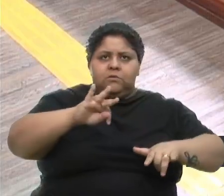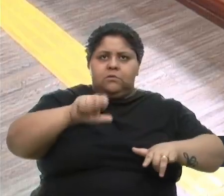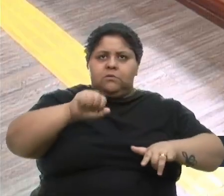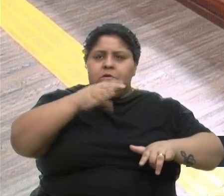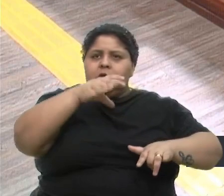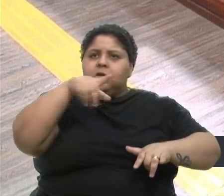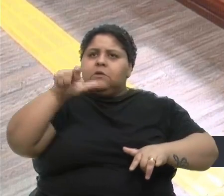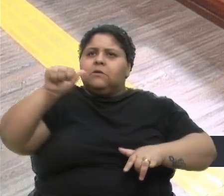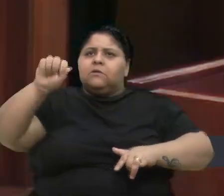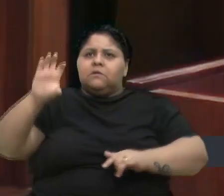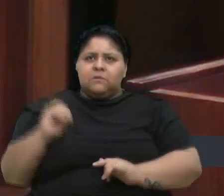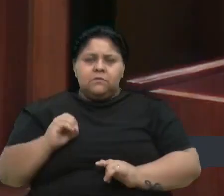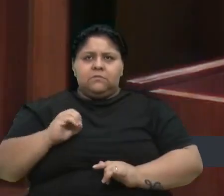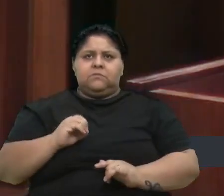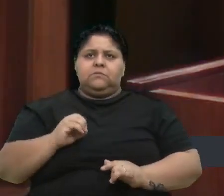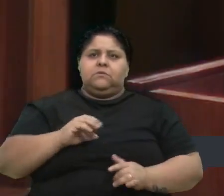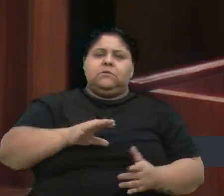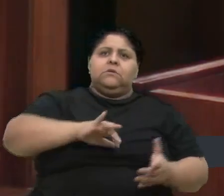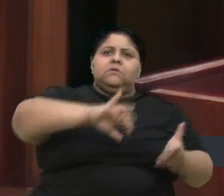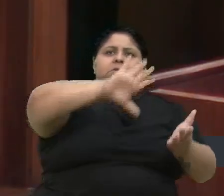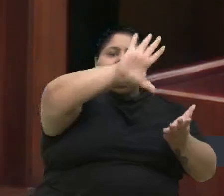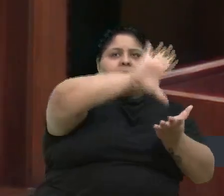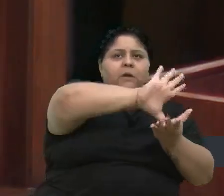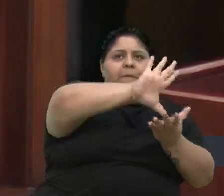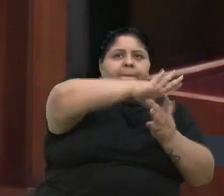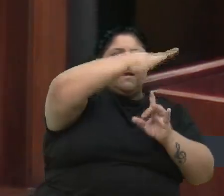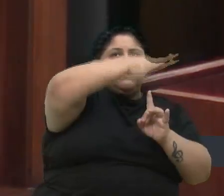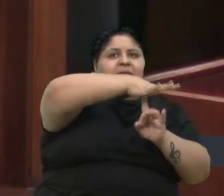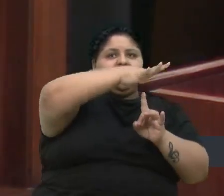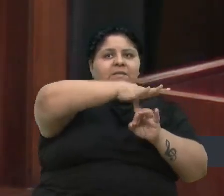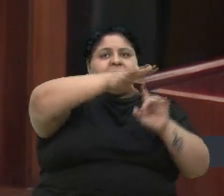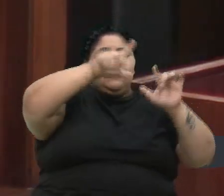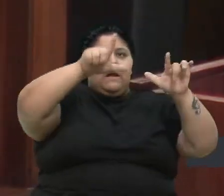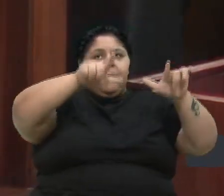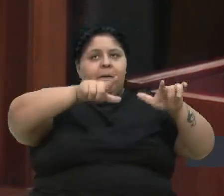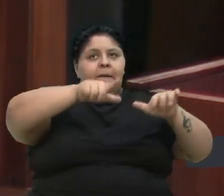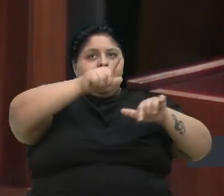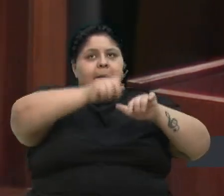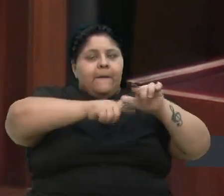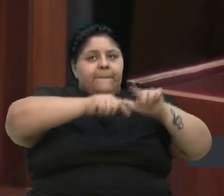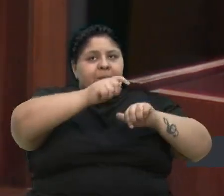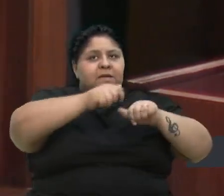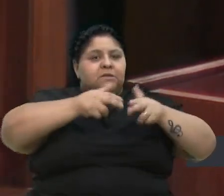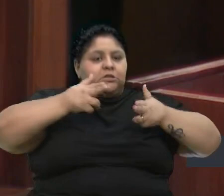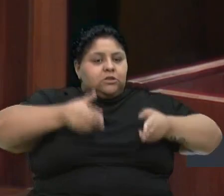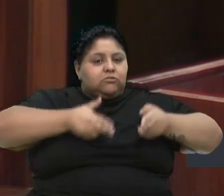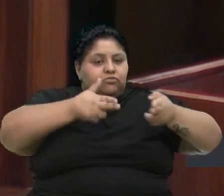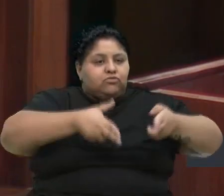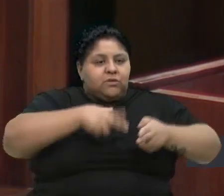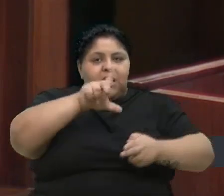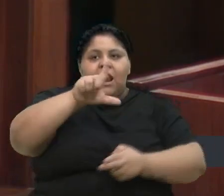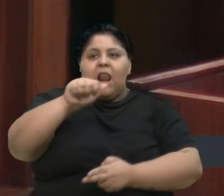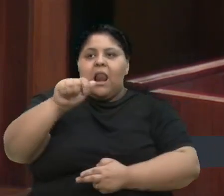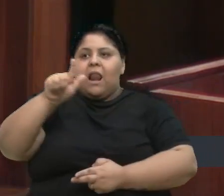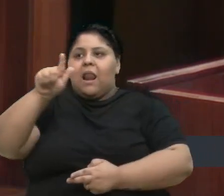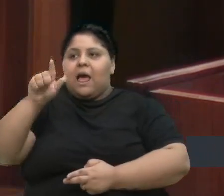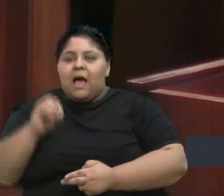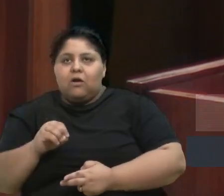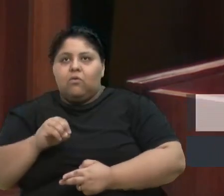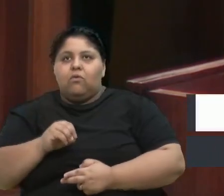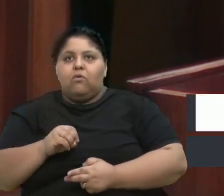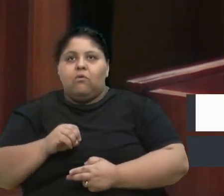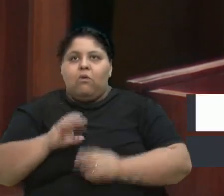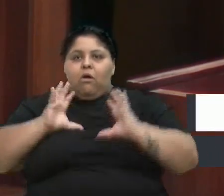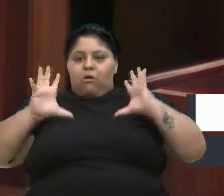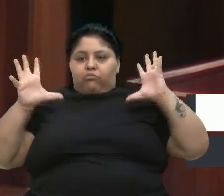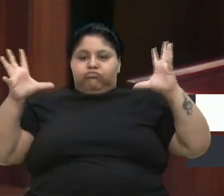Feiras, a Praça do Trem, o Largo da Estação, é tudo no mesmo conjunto, né? Num